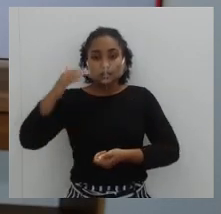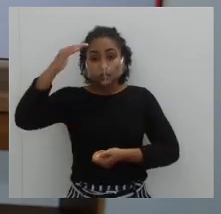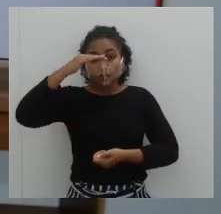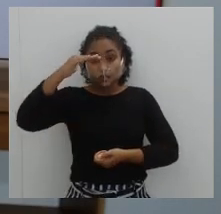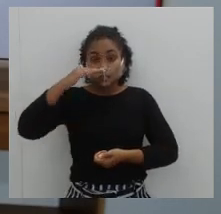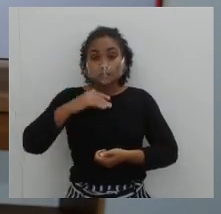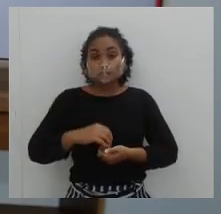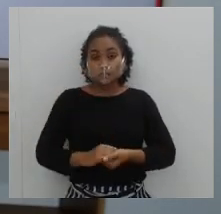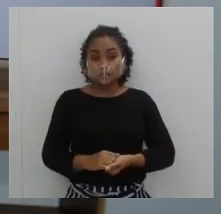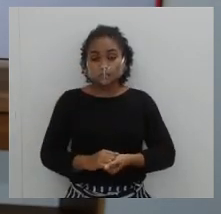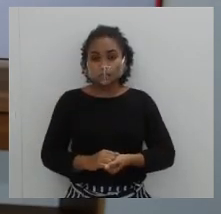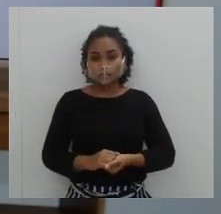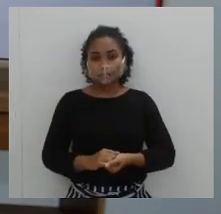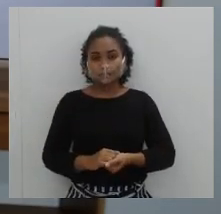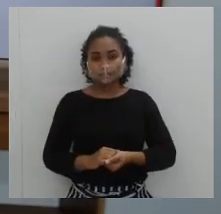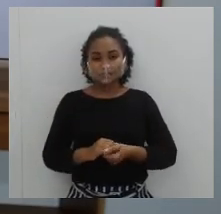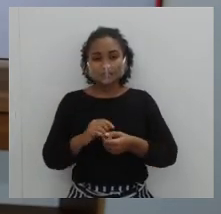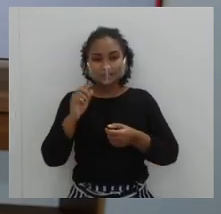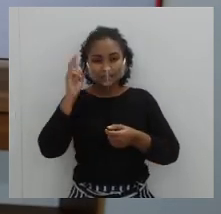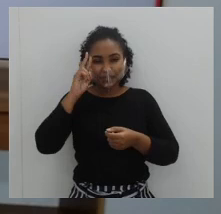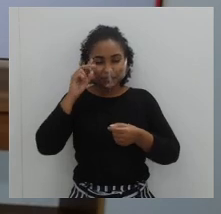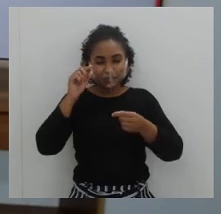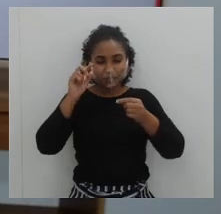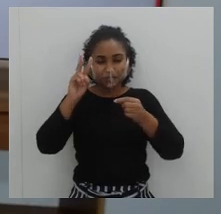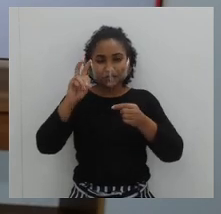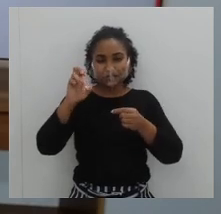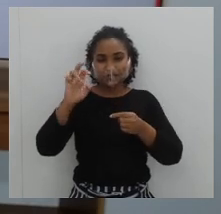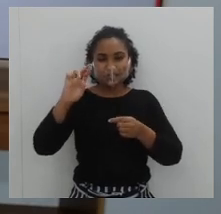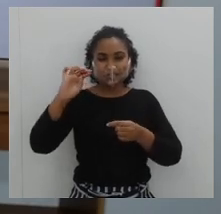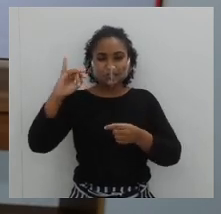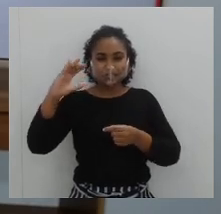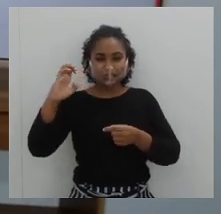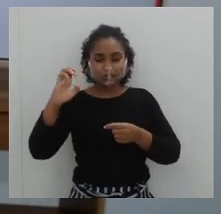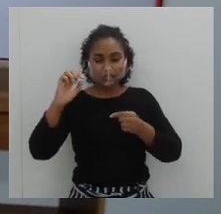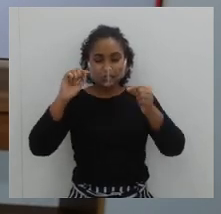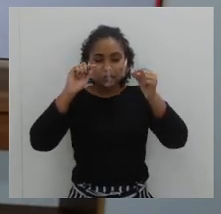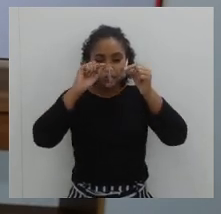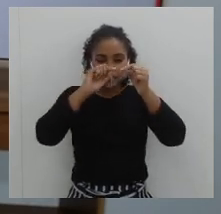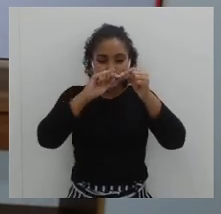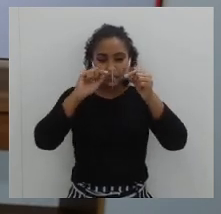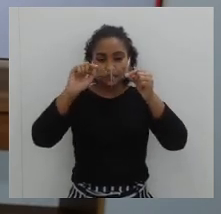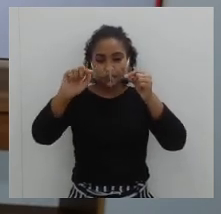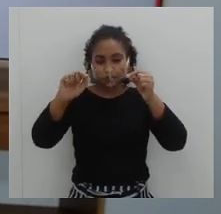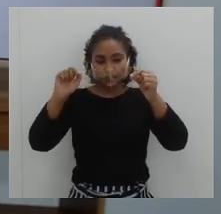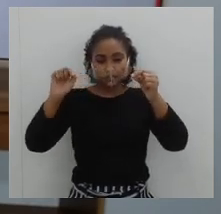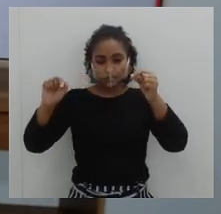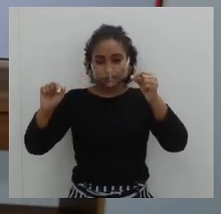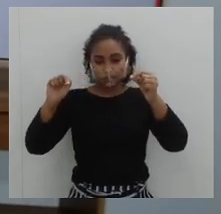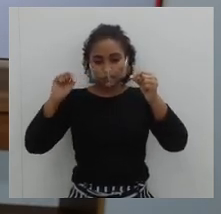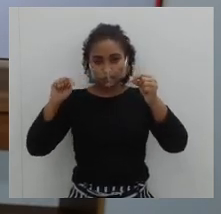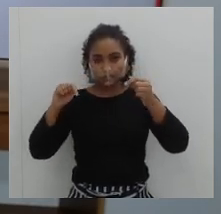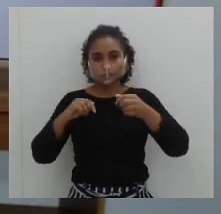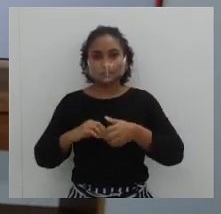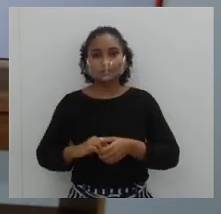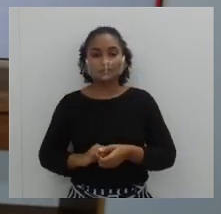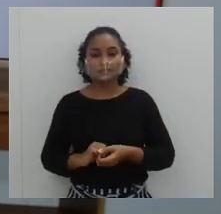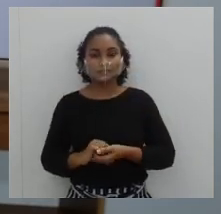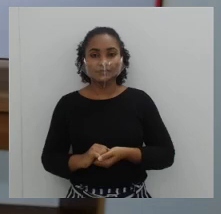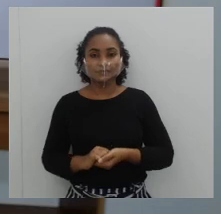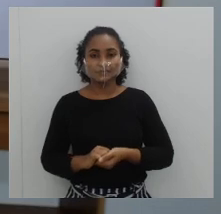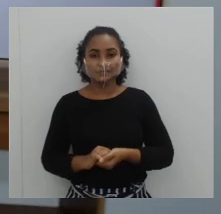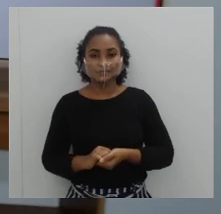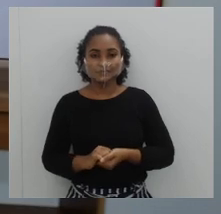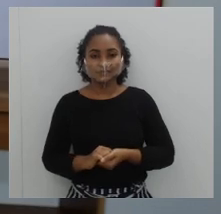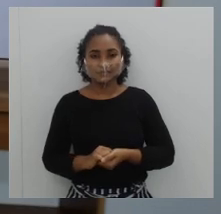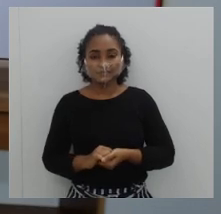Vértice. Nós temos também os vértices destacados aqui. Ó. Não significa também que só tem um vértice.